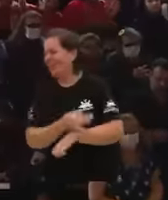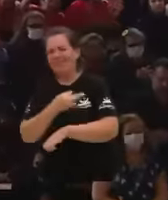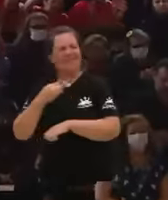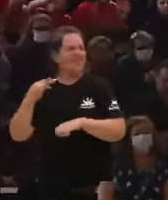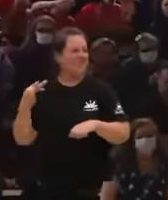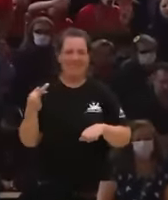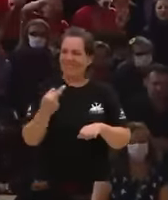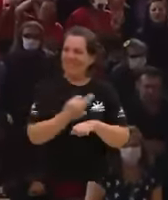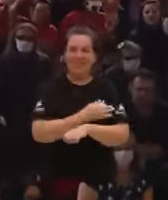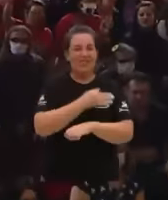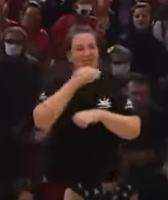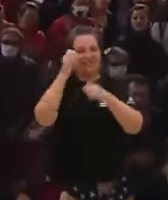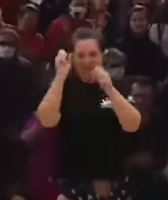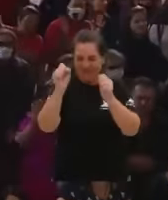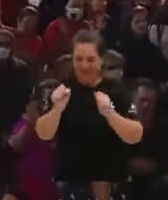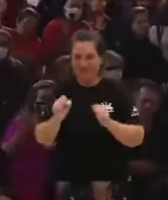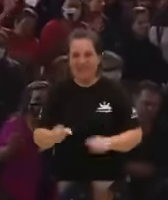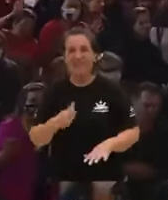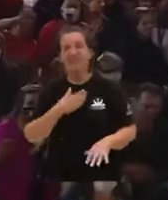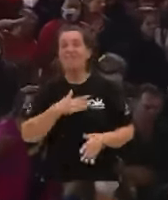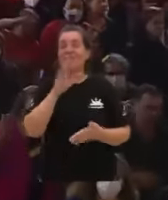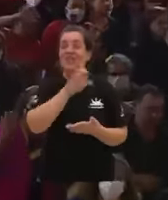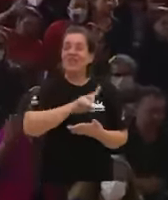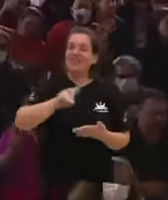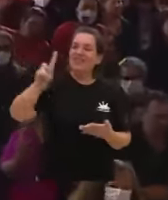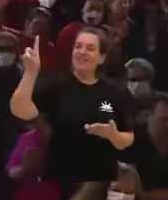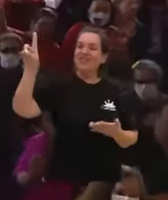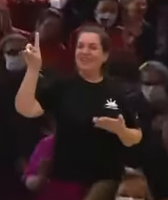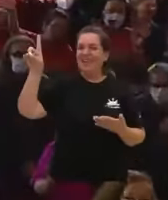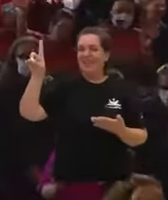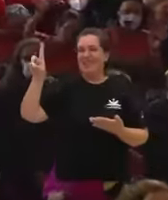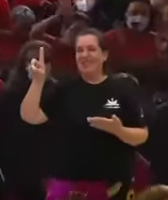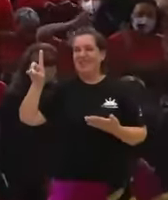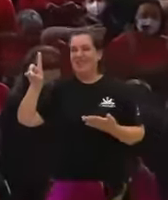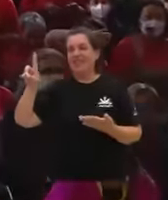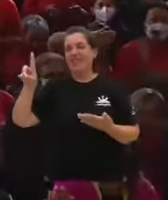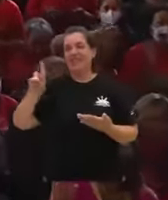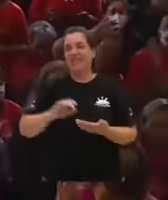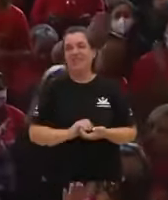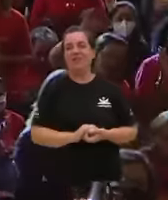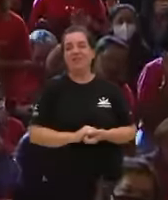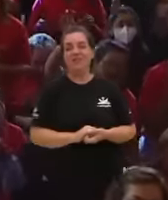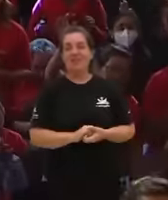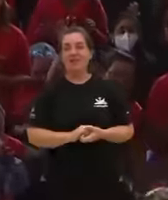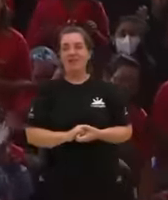não resistirão ao poder de meu Deus.